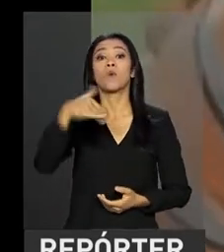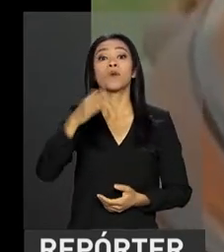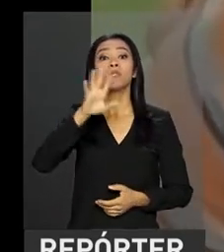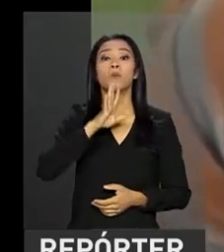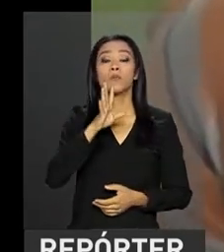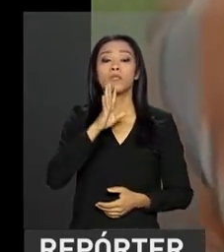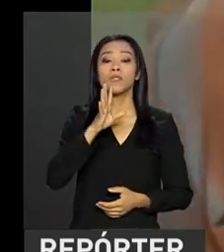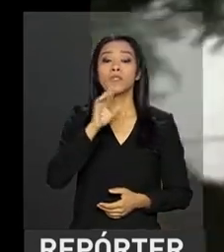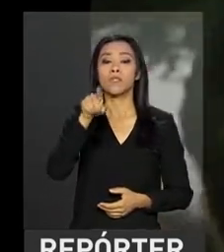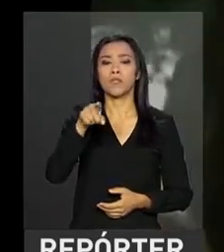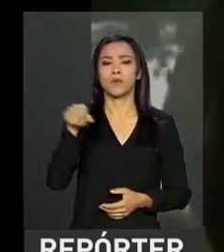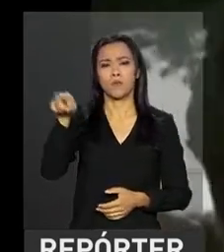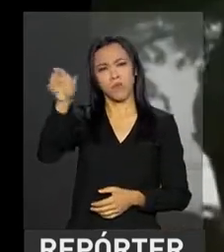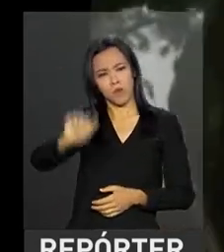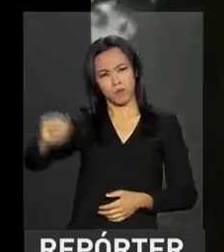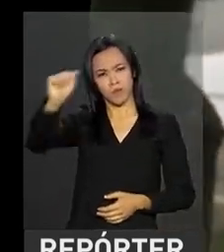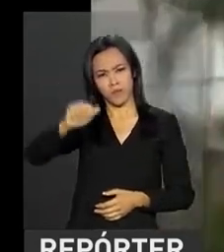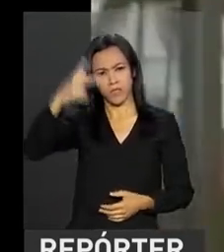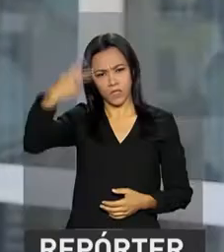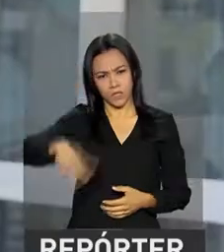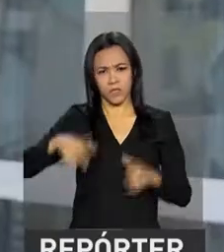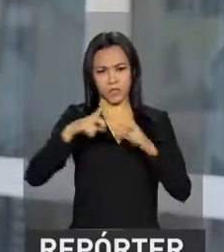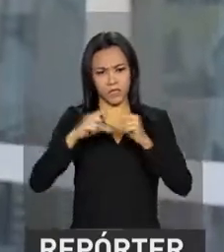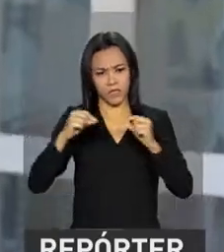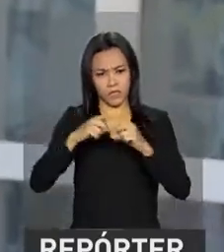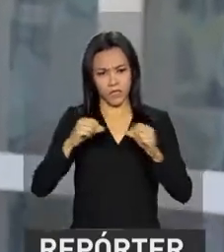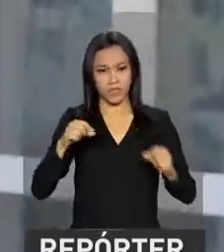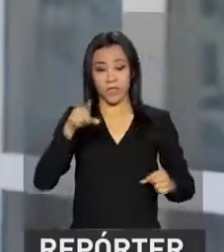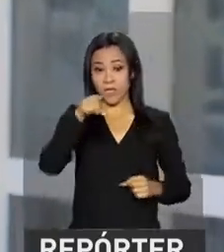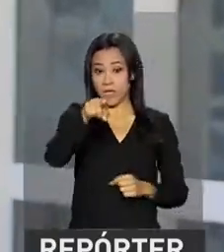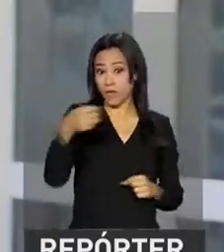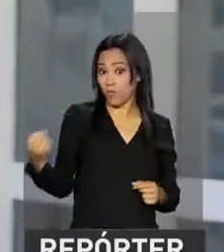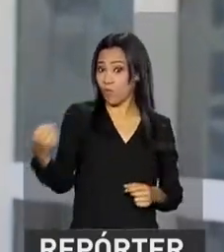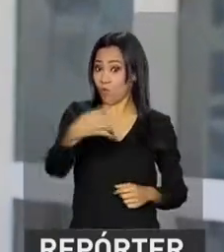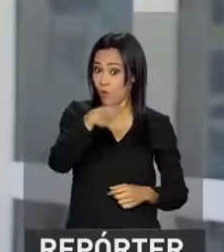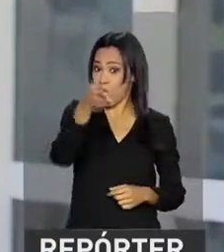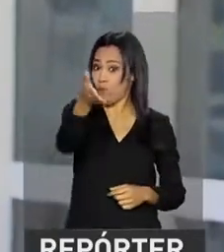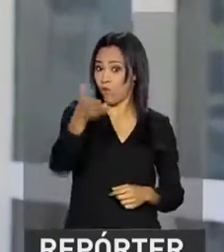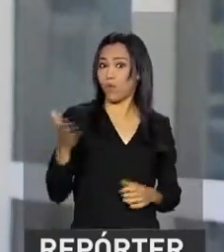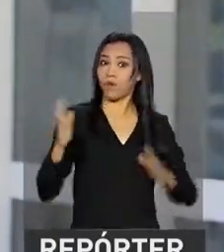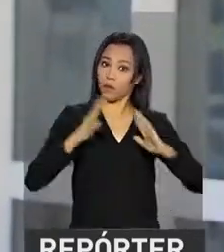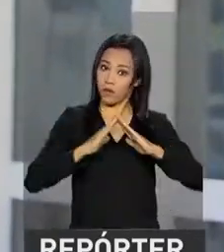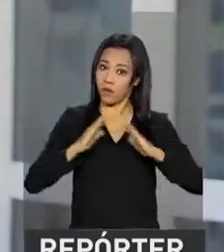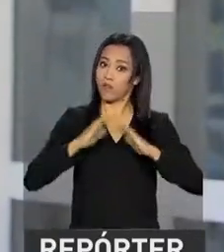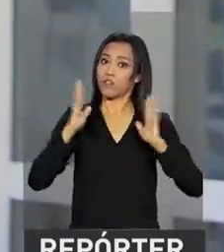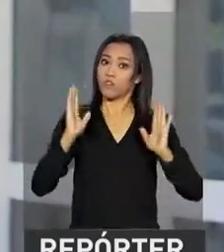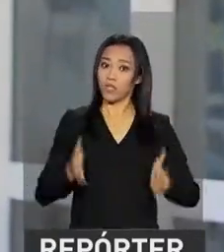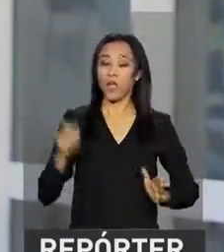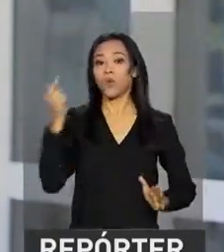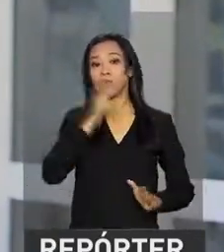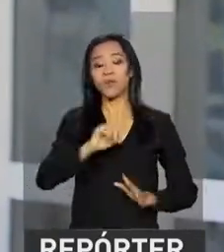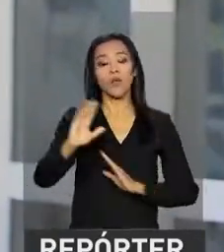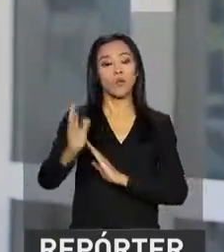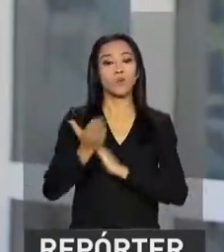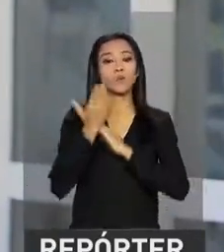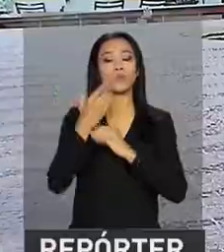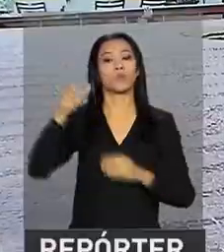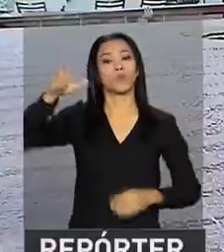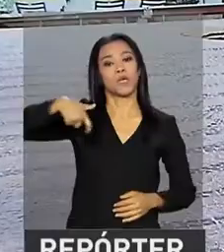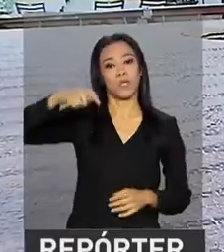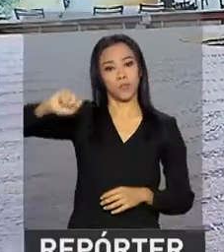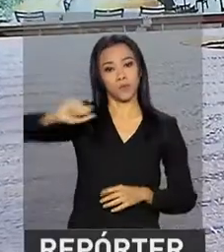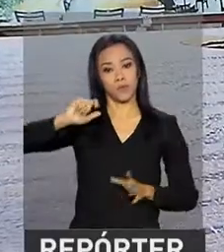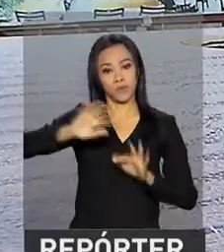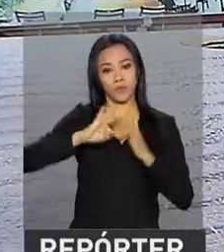organização não governamental de brasília além de um novo lar rogério passou a contar com o benefício do bolsa família